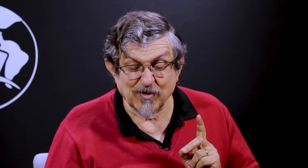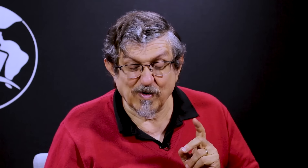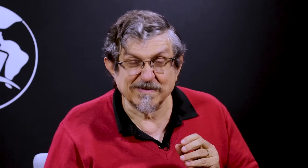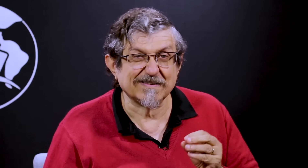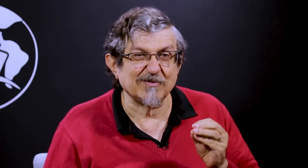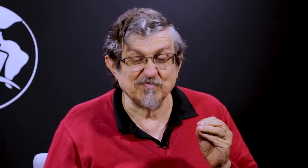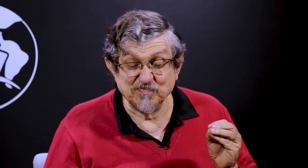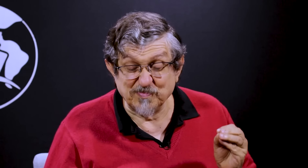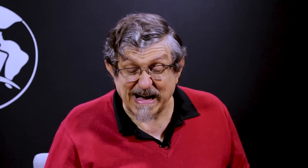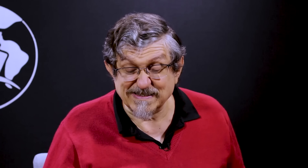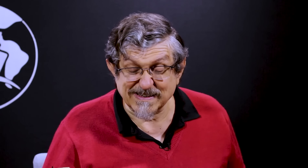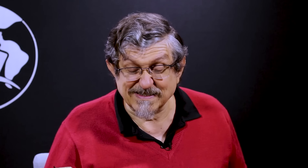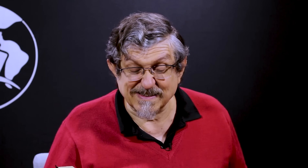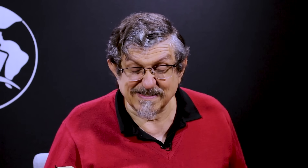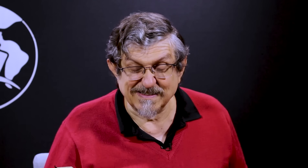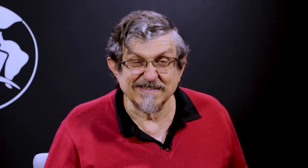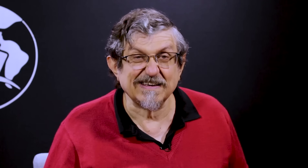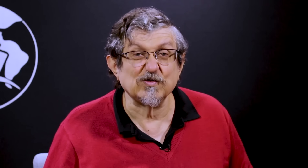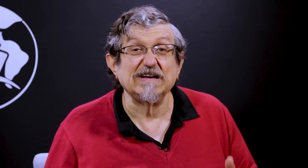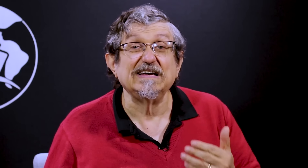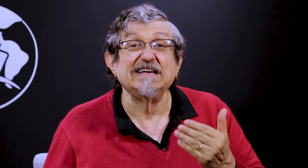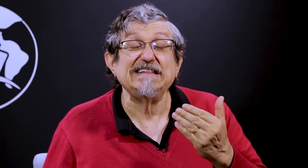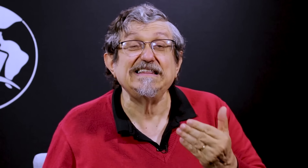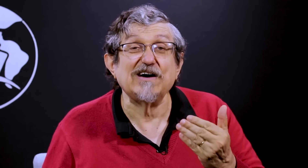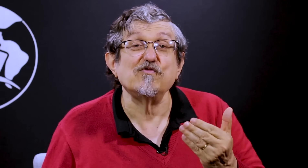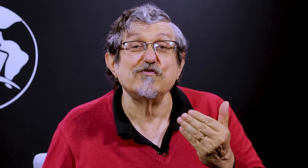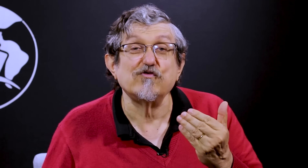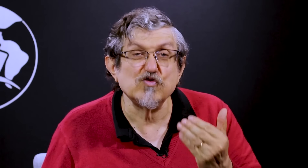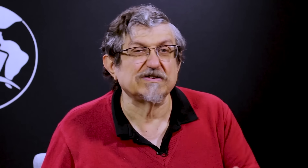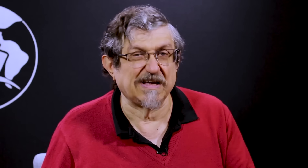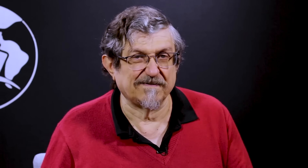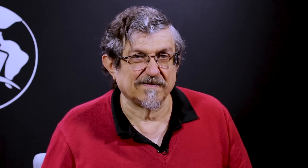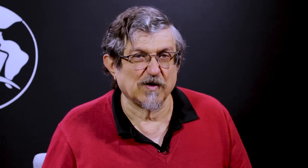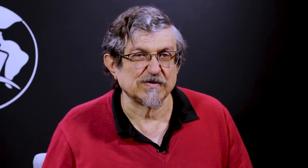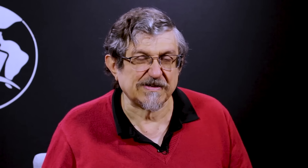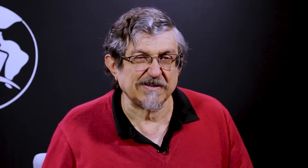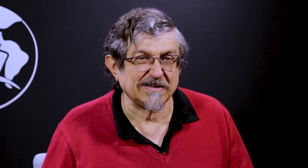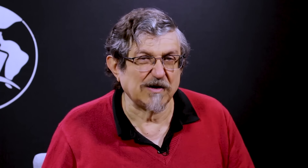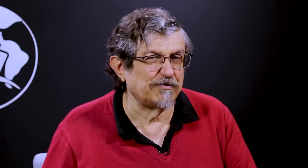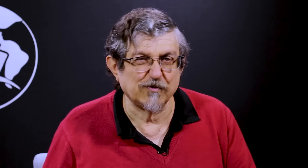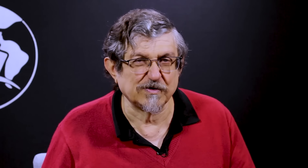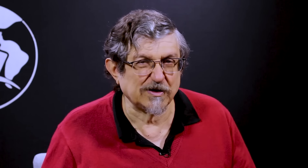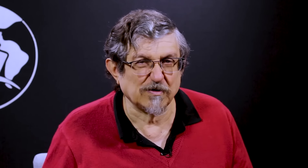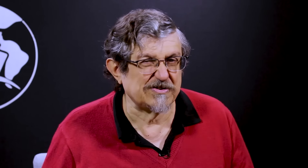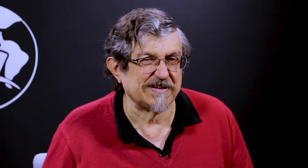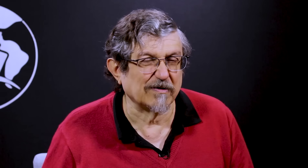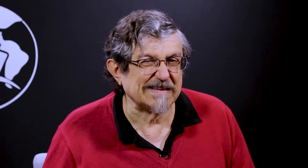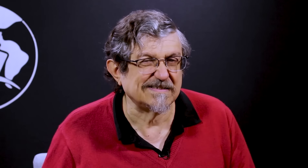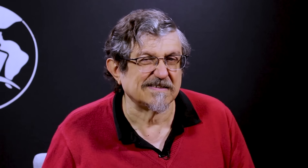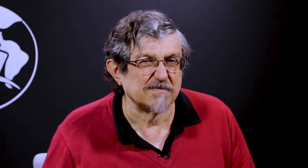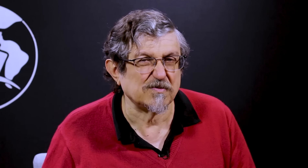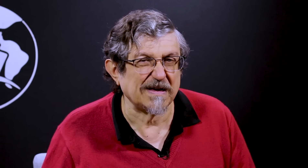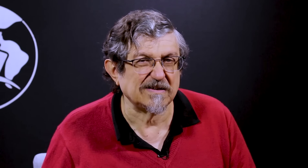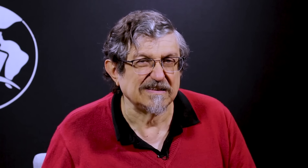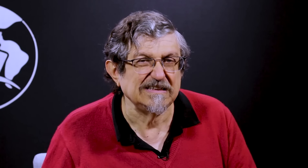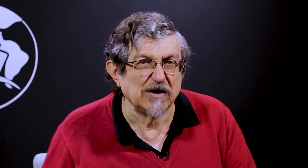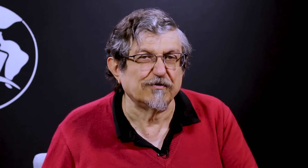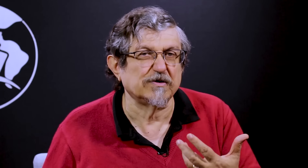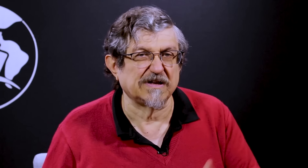vai dizer coisas tão básicas assim dizendo não furtem ou seja não furtem no original quer dizer